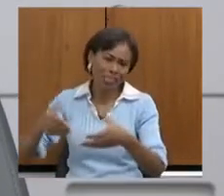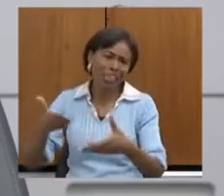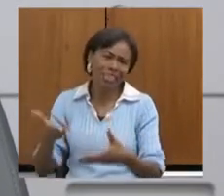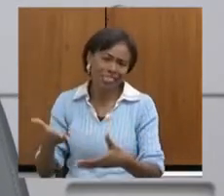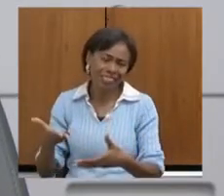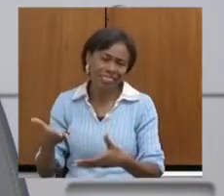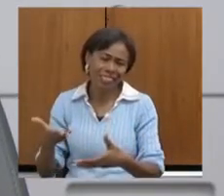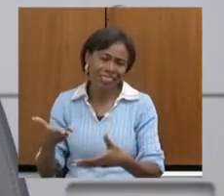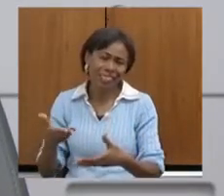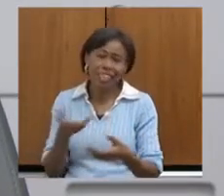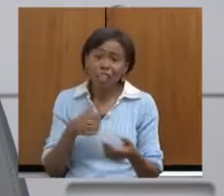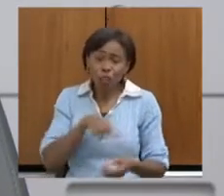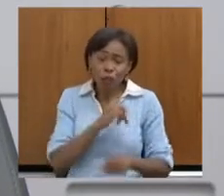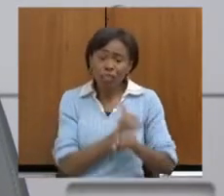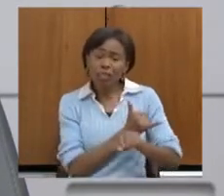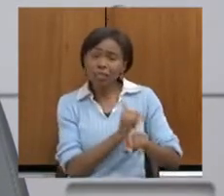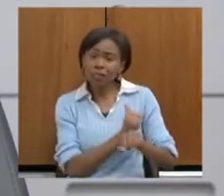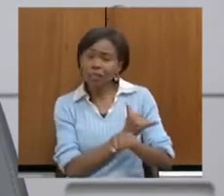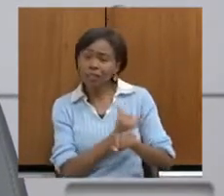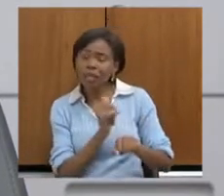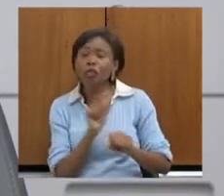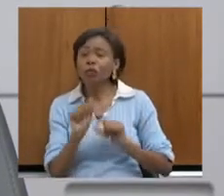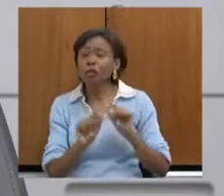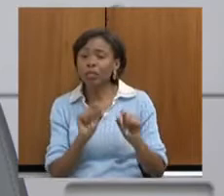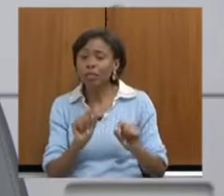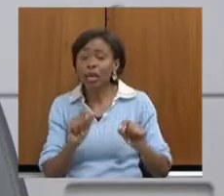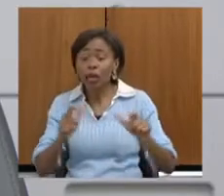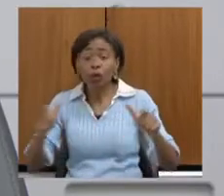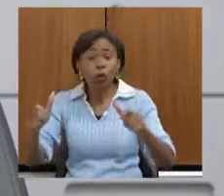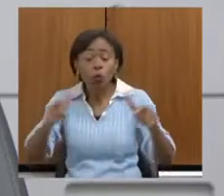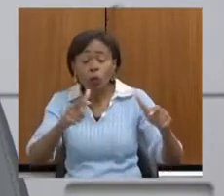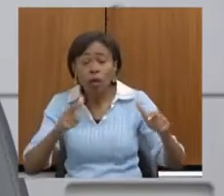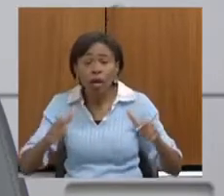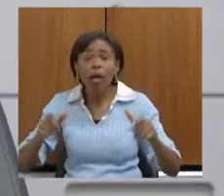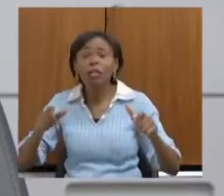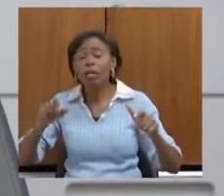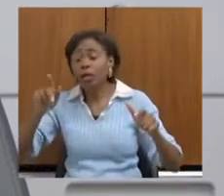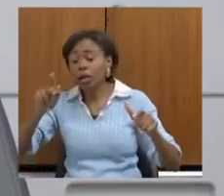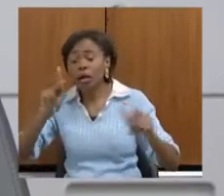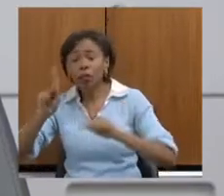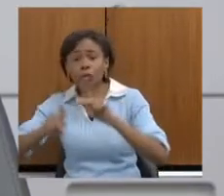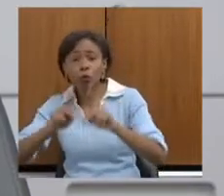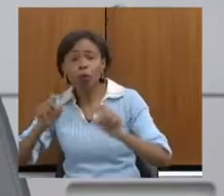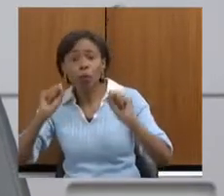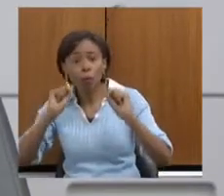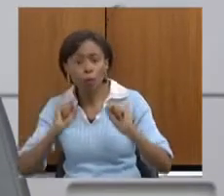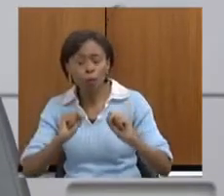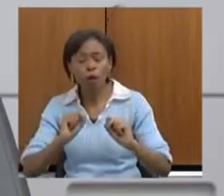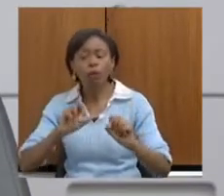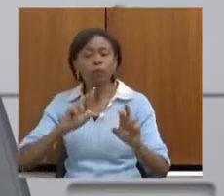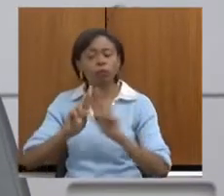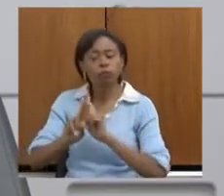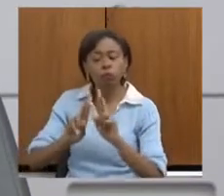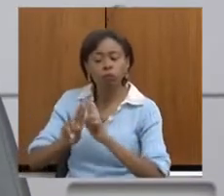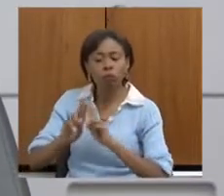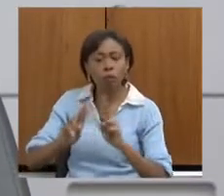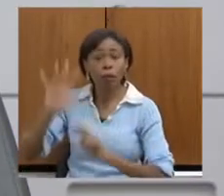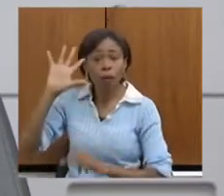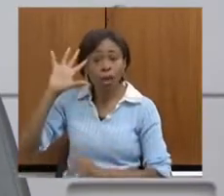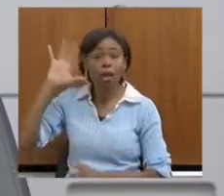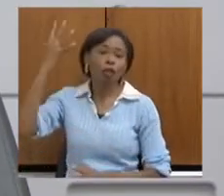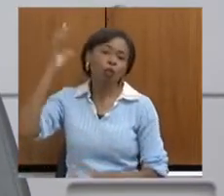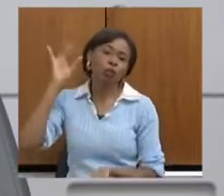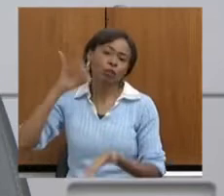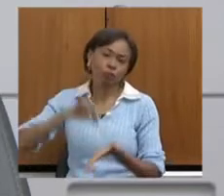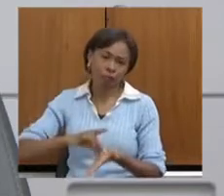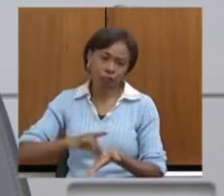contornar essa ausência é a criação de espaços em que as demandas as pessoas podem se possam ser transformadas em ações efetivas